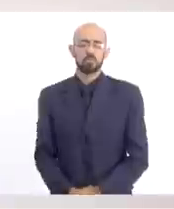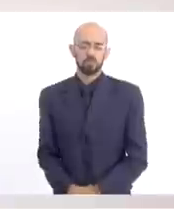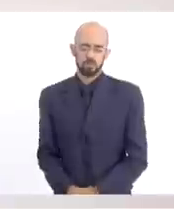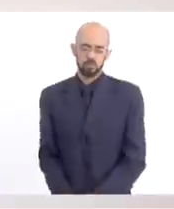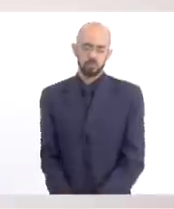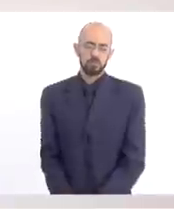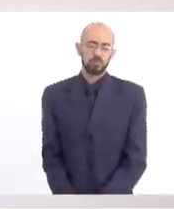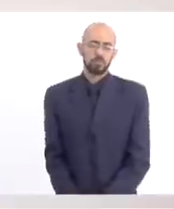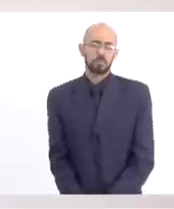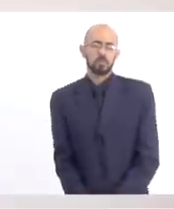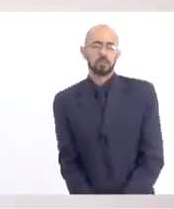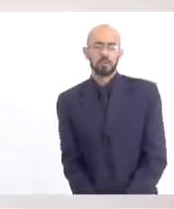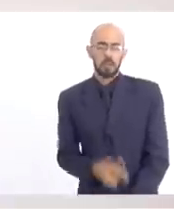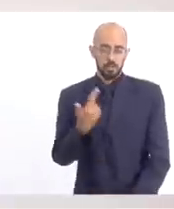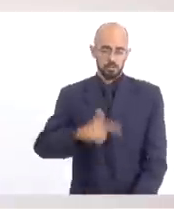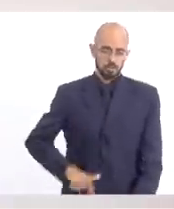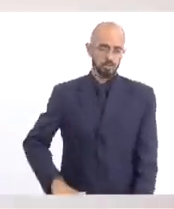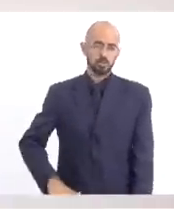Então,